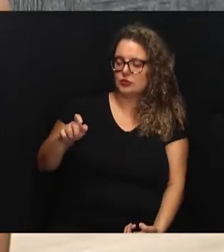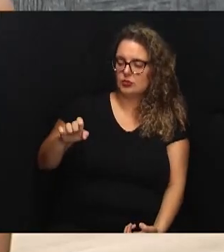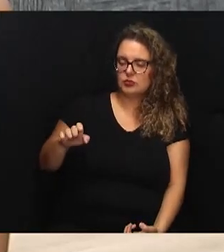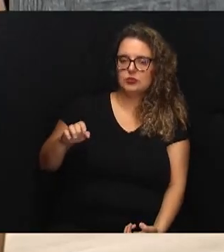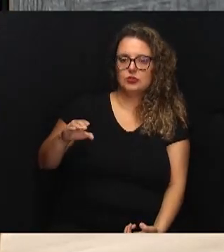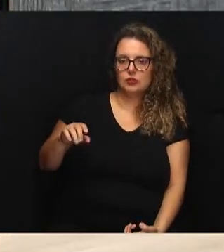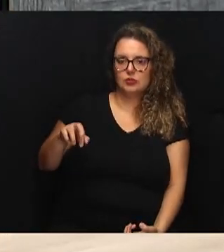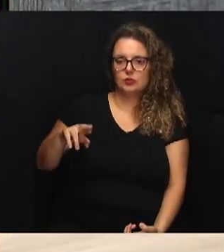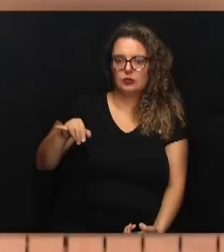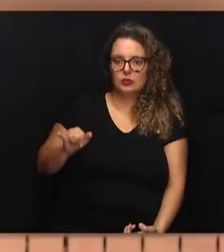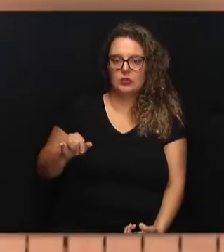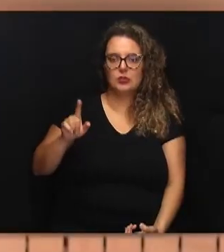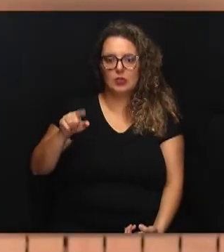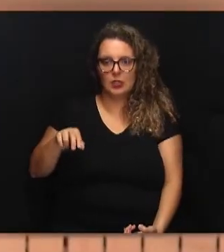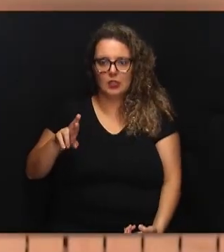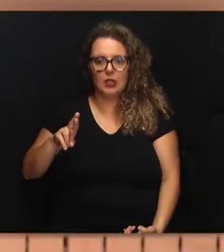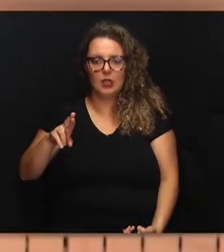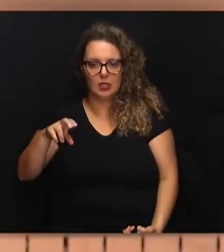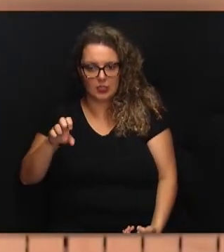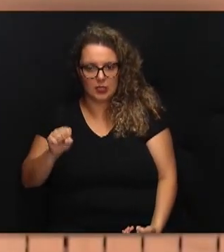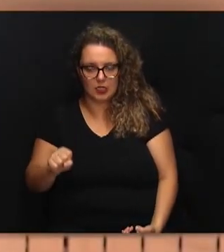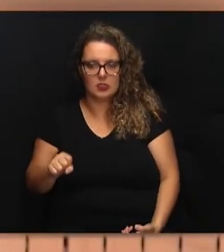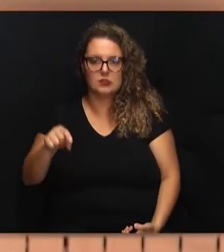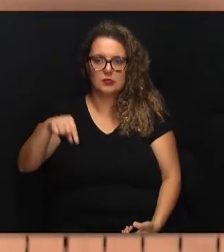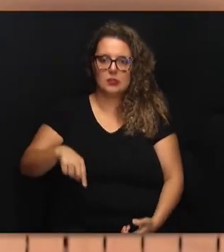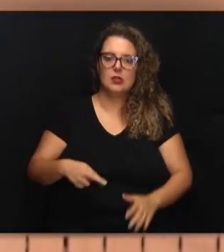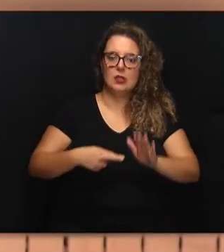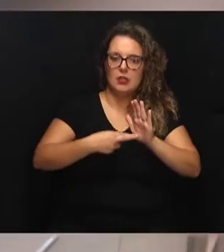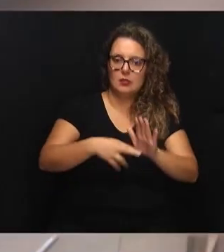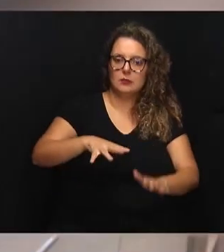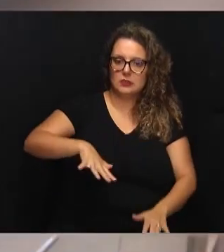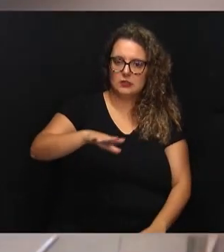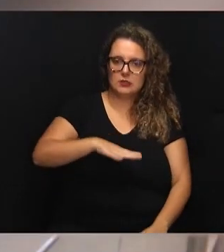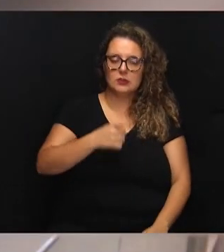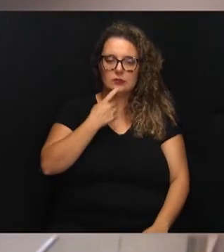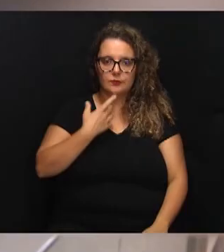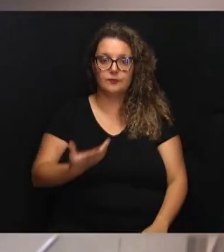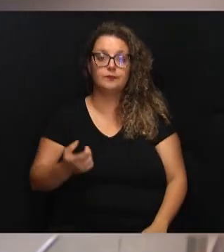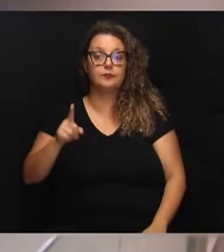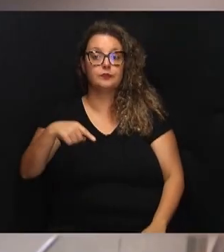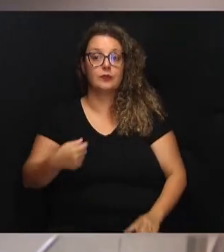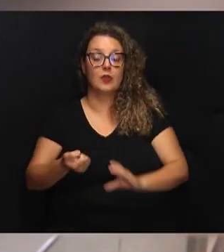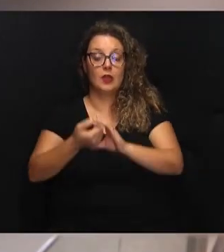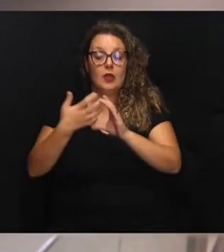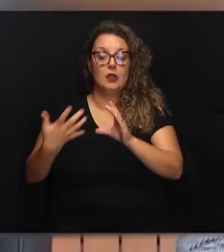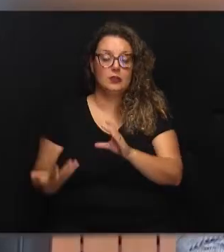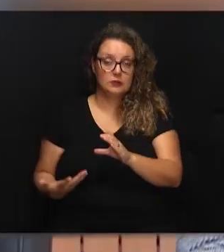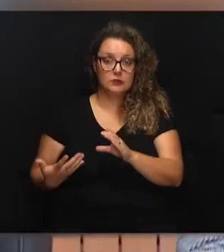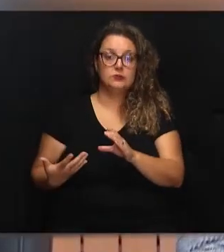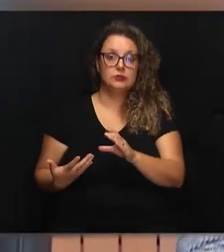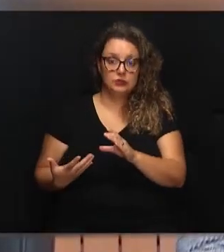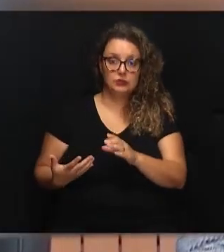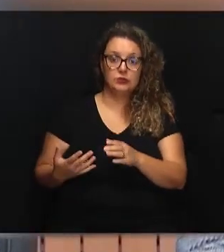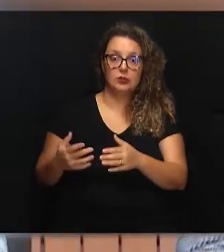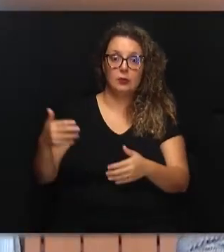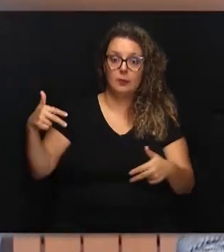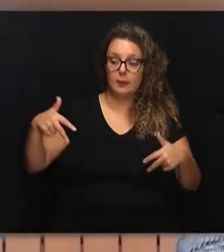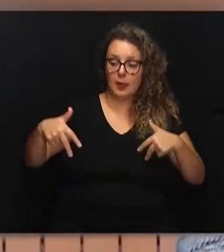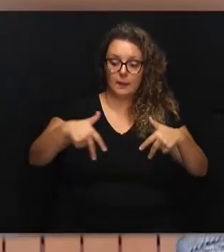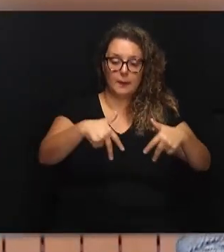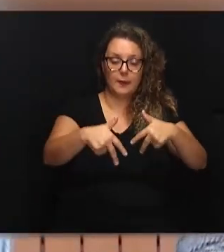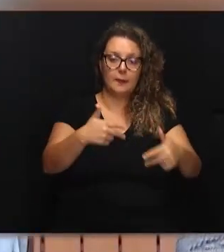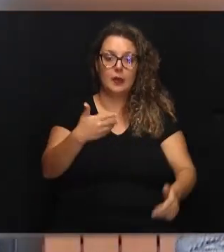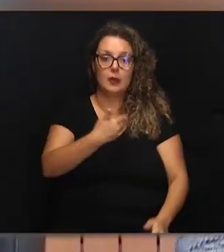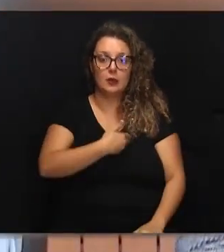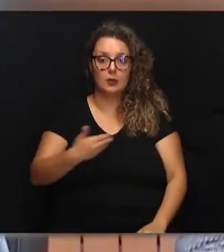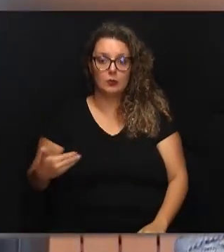que é a regional aqui de Campinas. As frentes parlamentares têm a característica de contar com a participação das personalidades